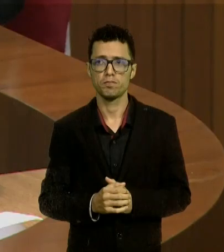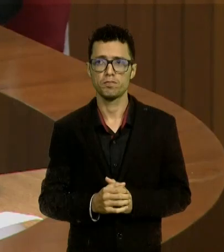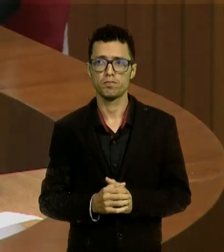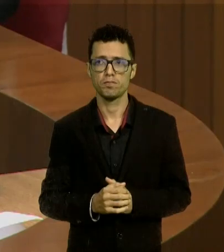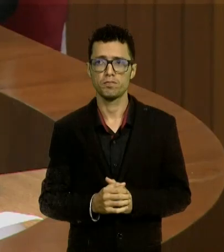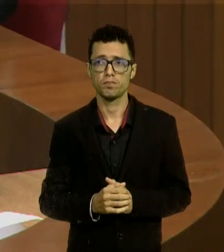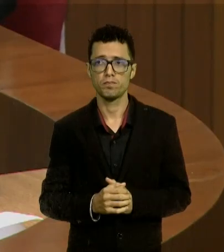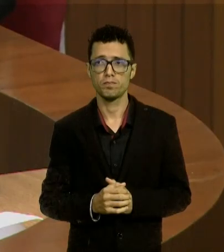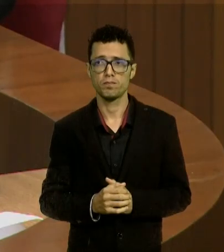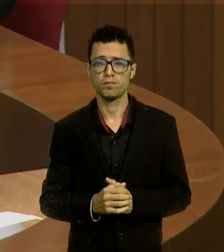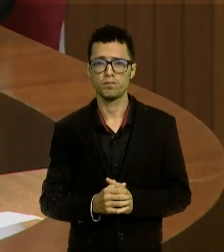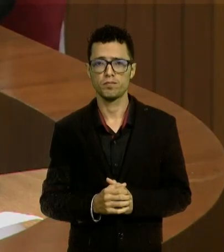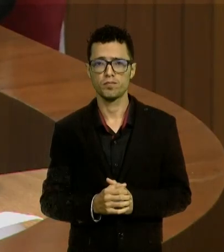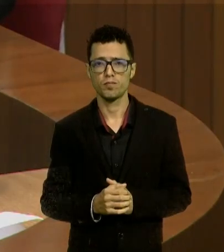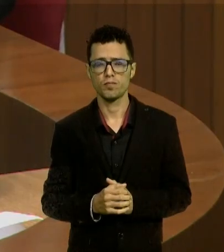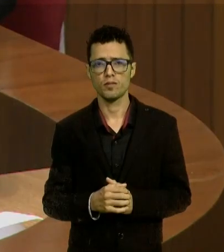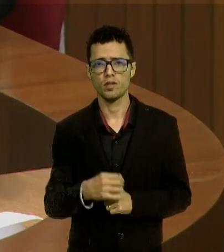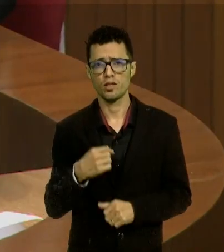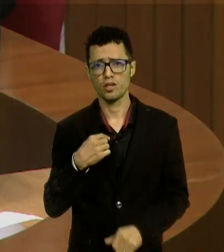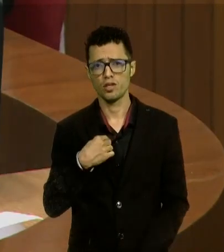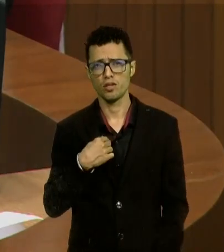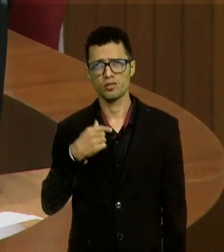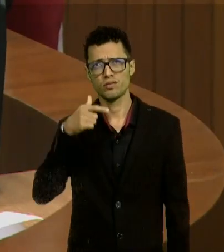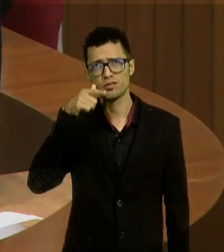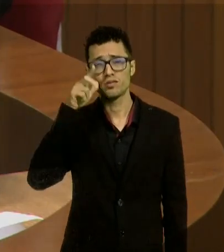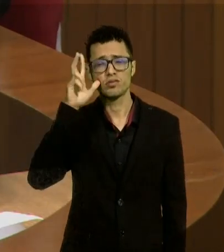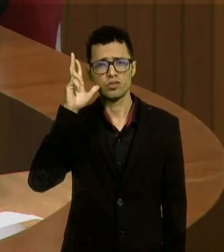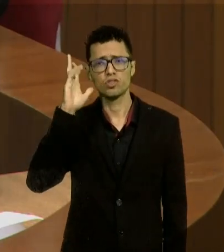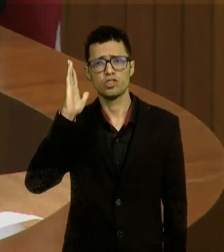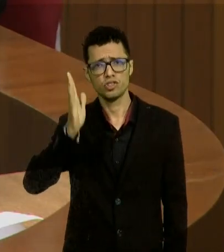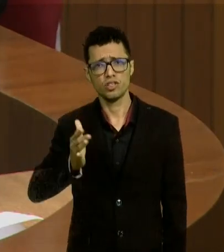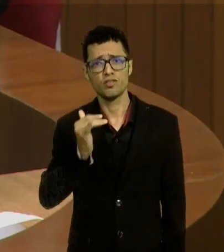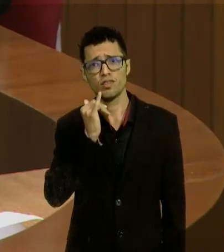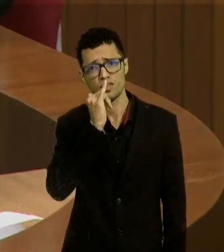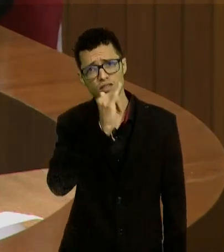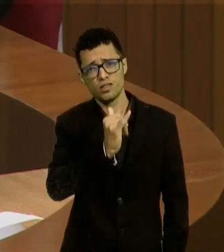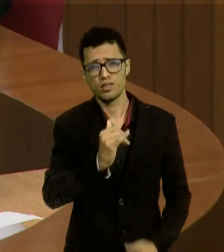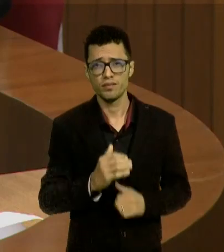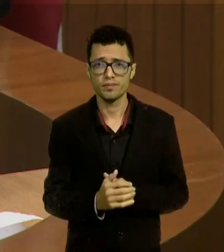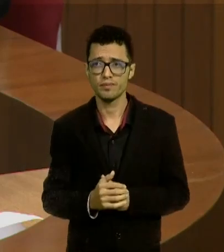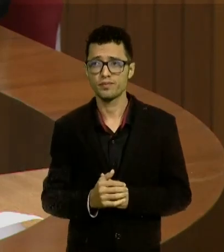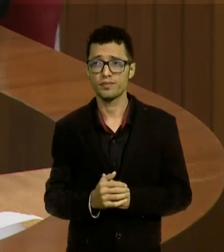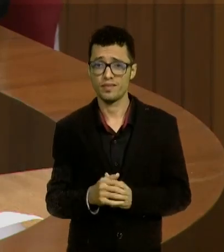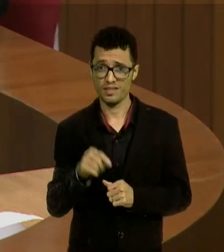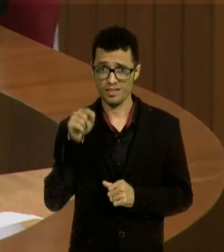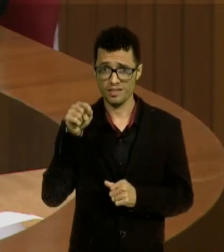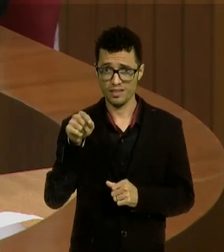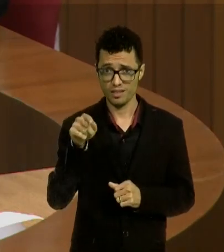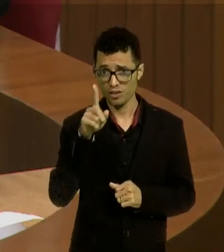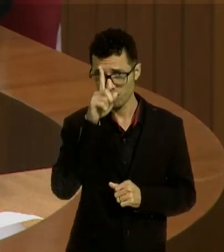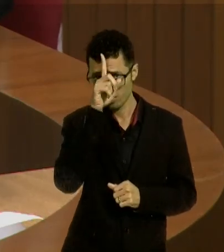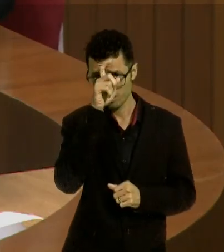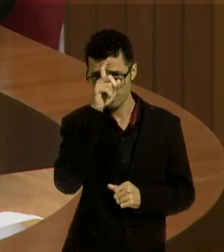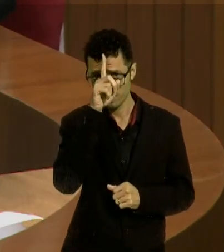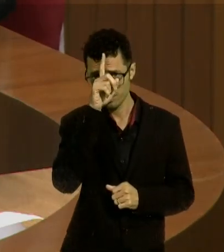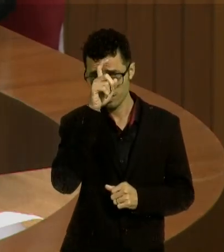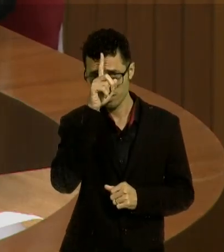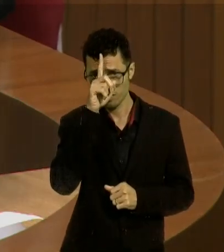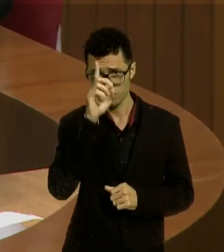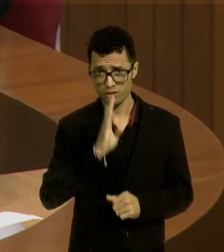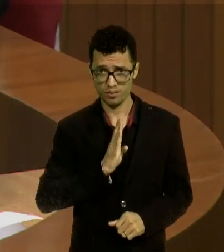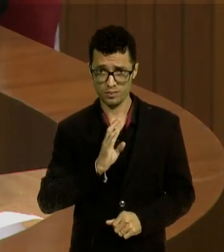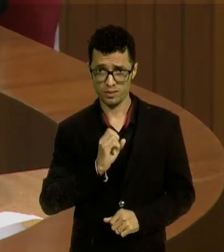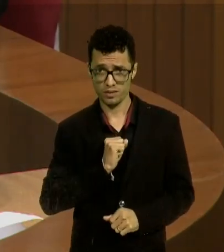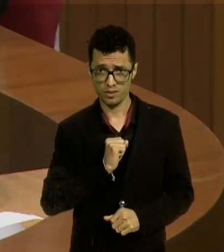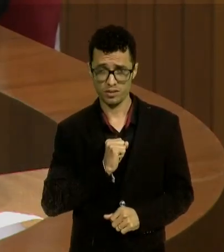dizer o que já disse também antes de ontem, que esse hospital, o Hospital Regional de Balsas, funcionou,